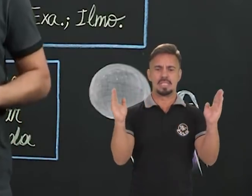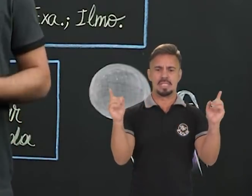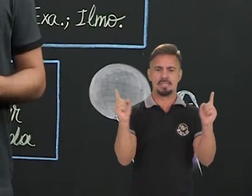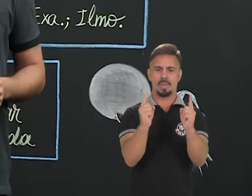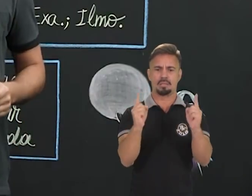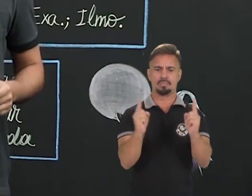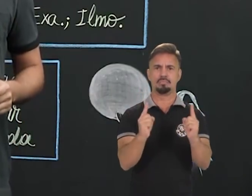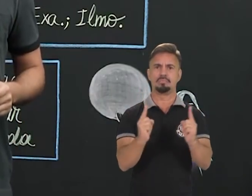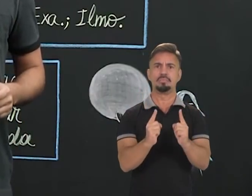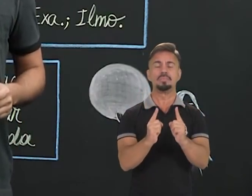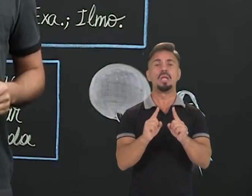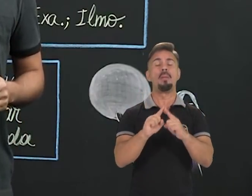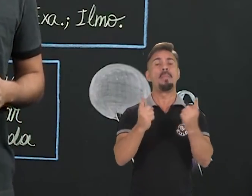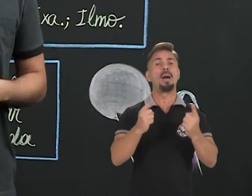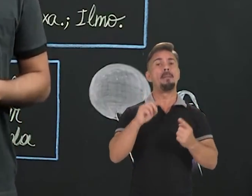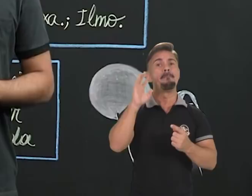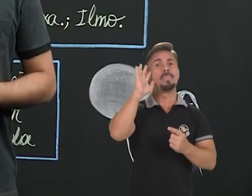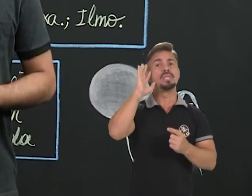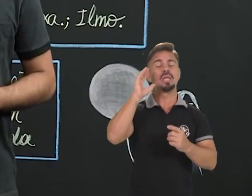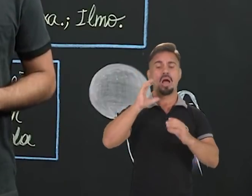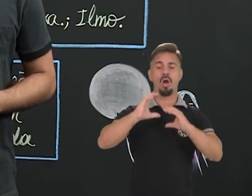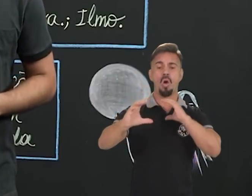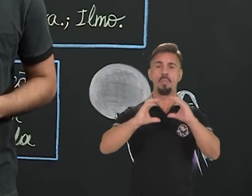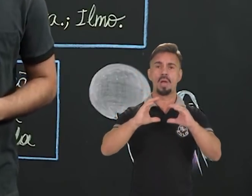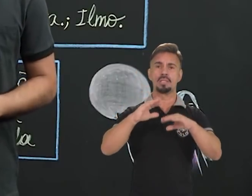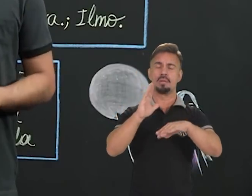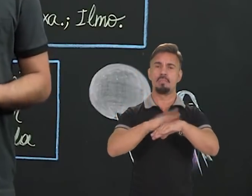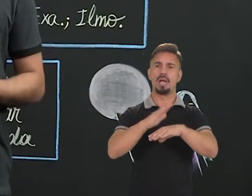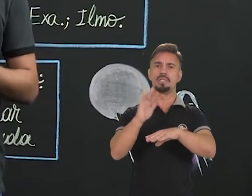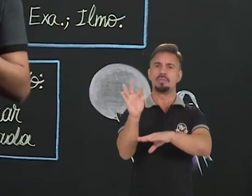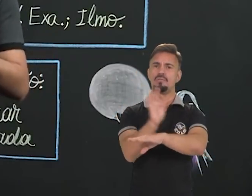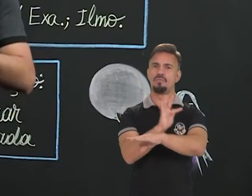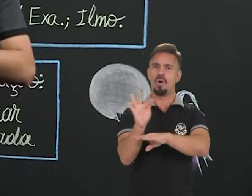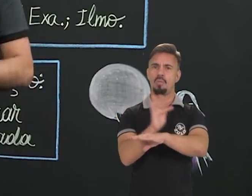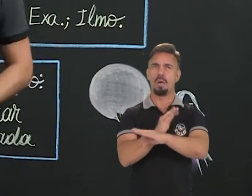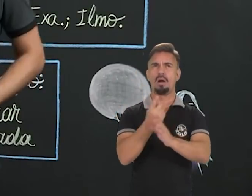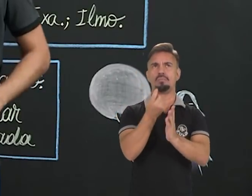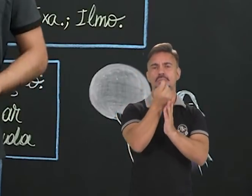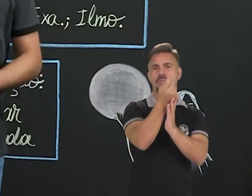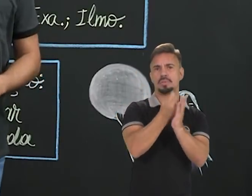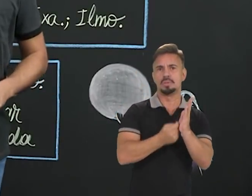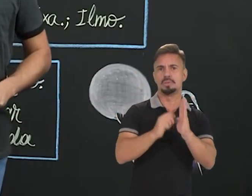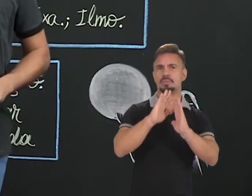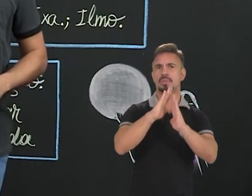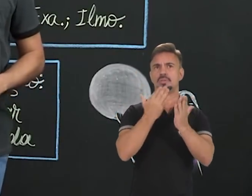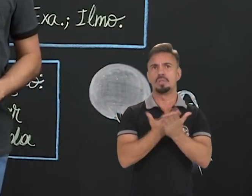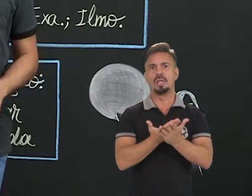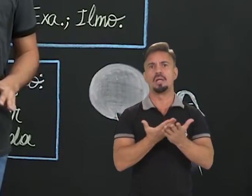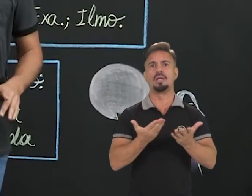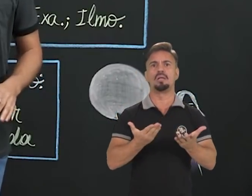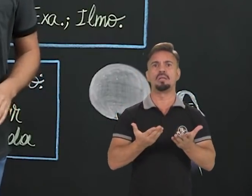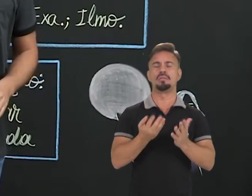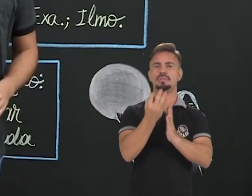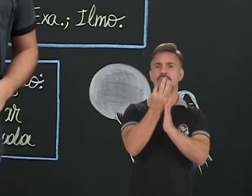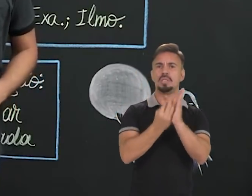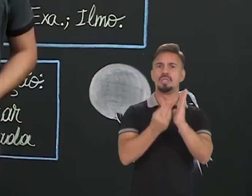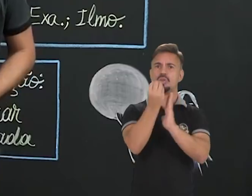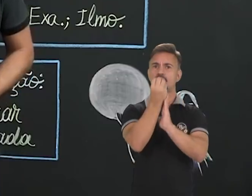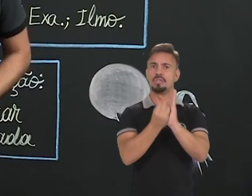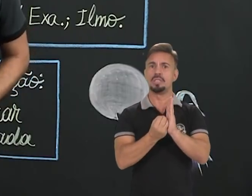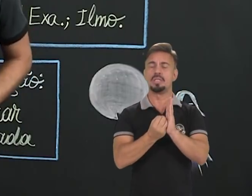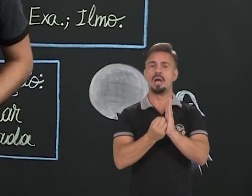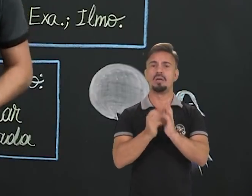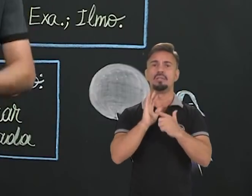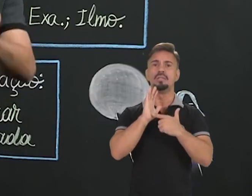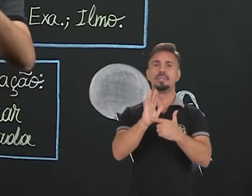espaço mesmo. Mas vamos pensar no caso de uma comunicação mais formal, de uma redação escolar, de um texto oficial. Sempre que você